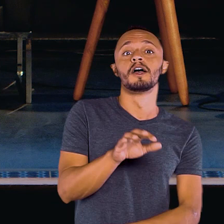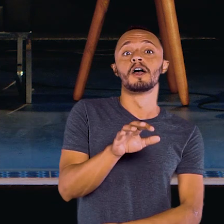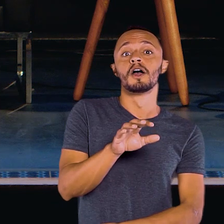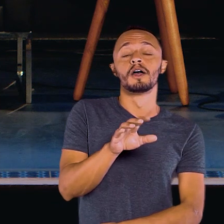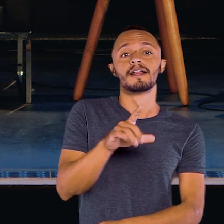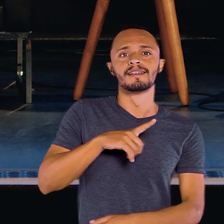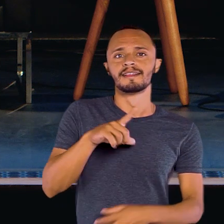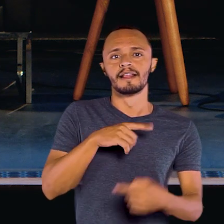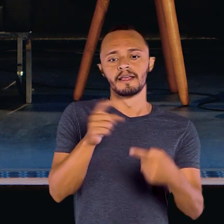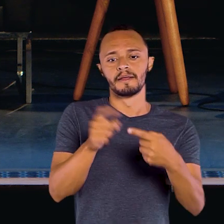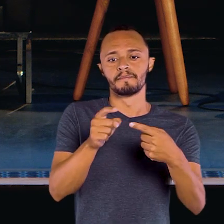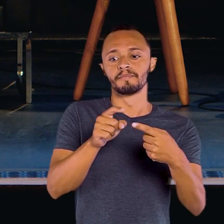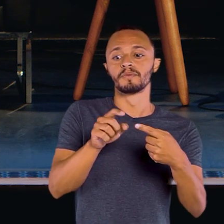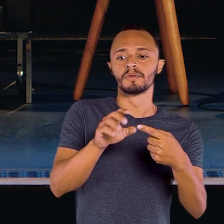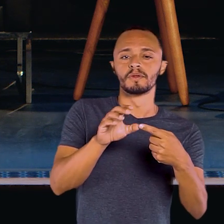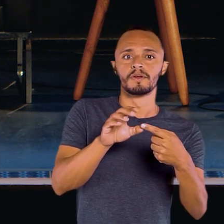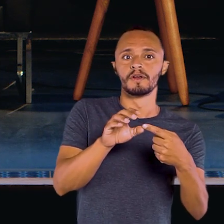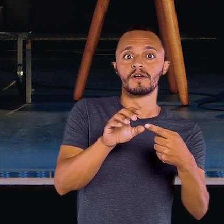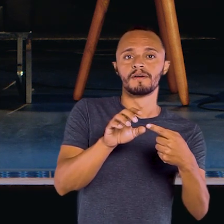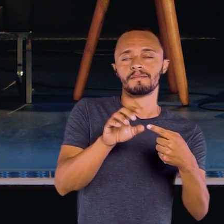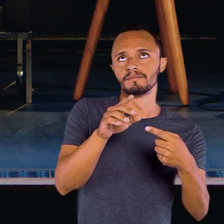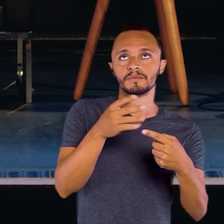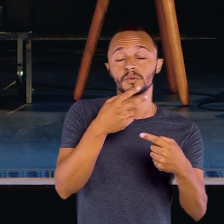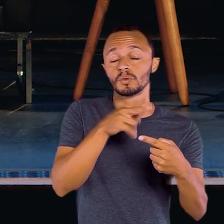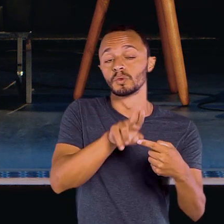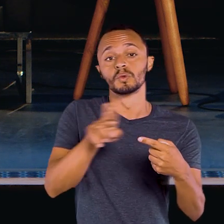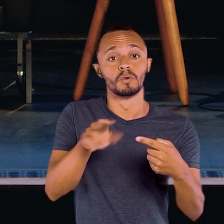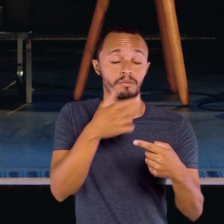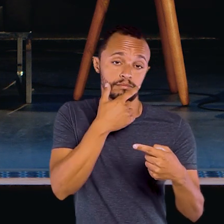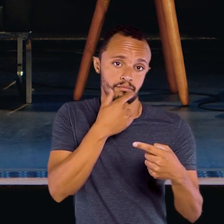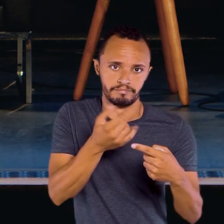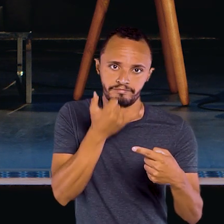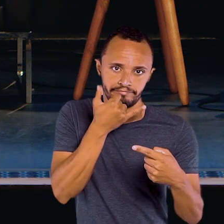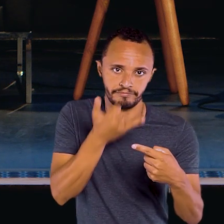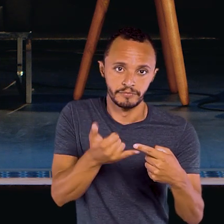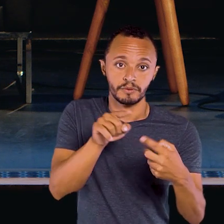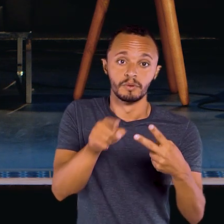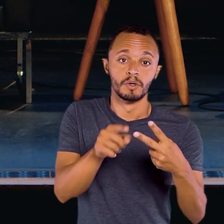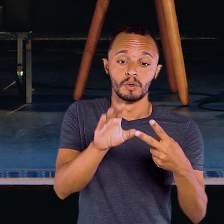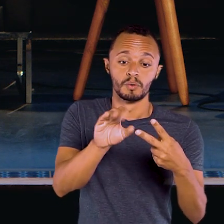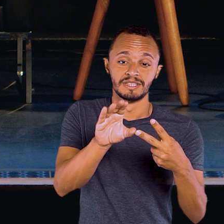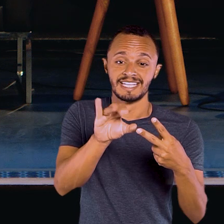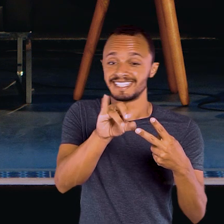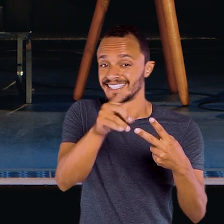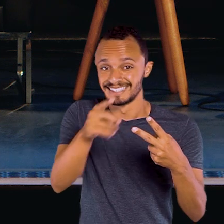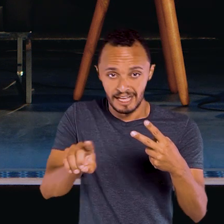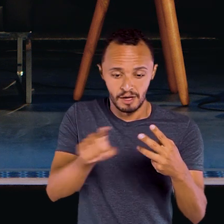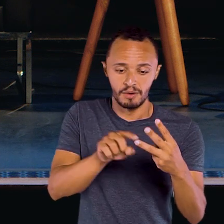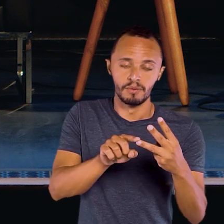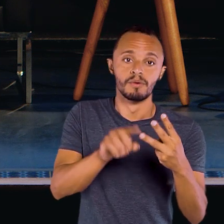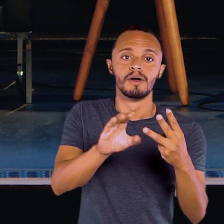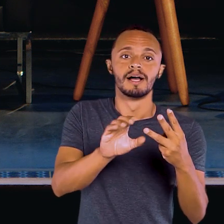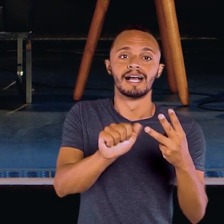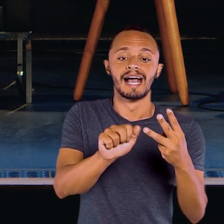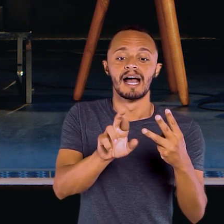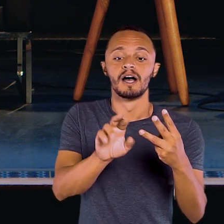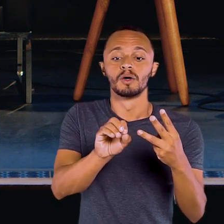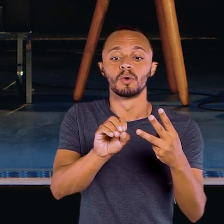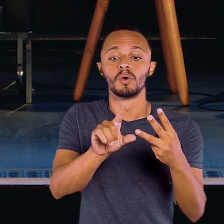que Carolina está em tudo, né? A Carolina, estou falando aqui com o biógrafo, né? A presença do